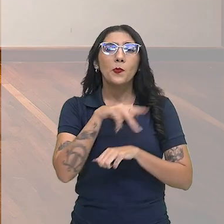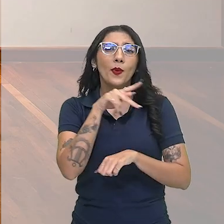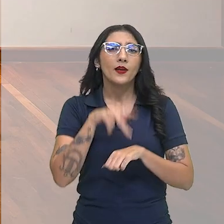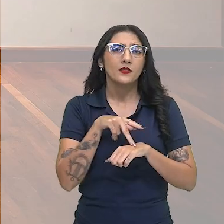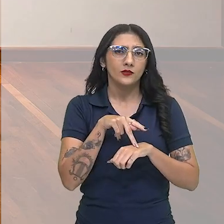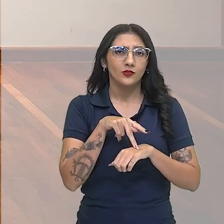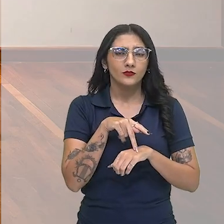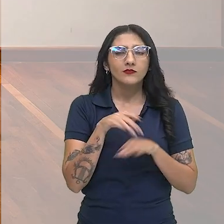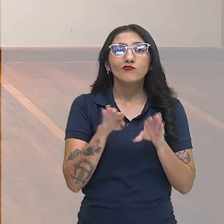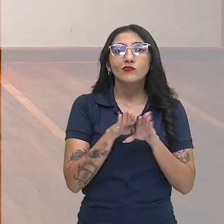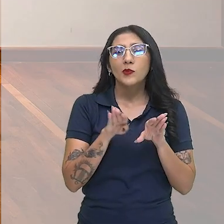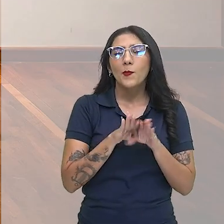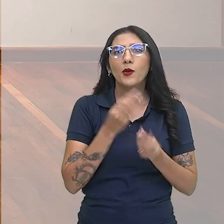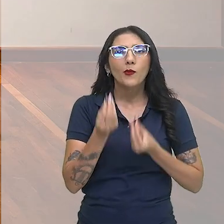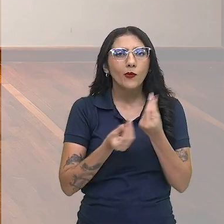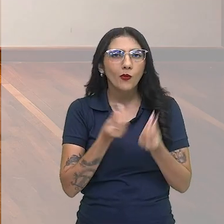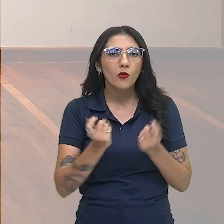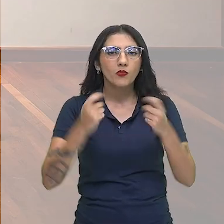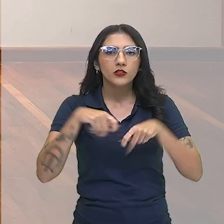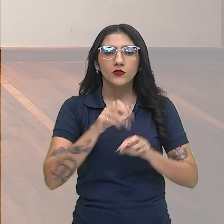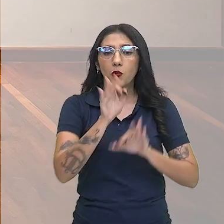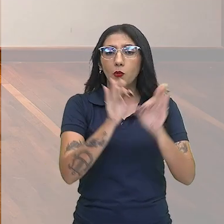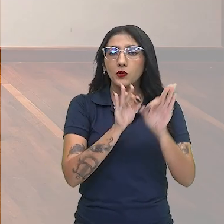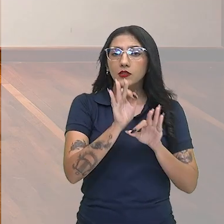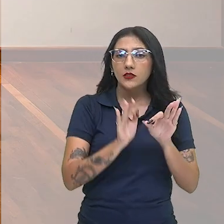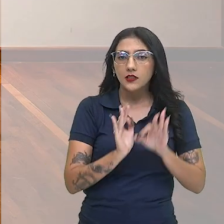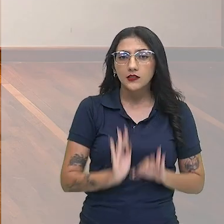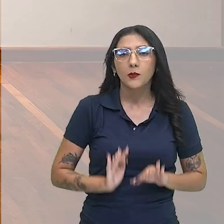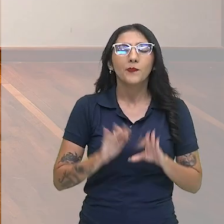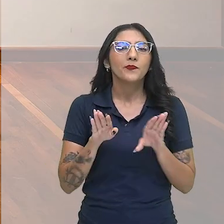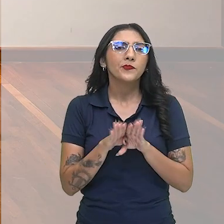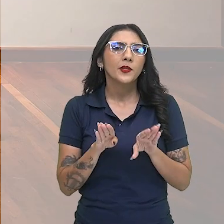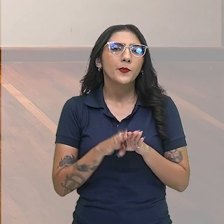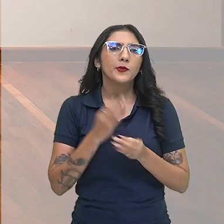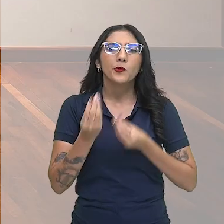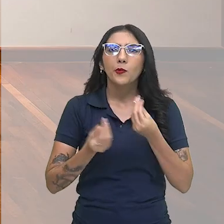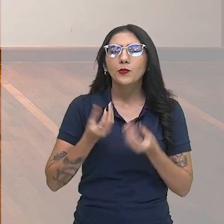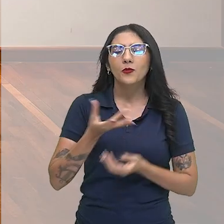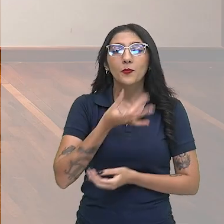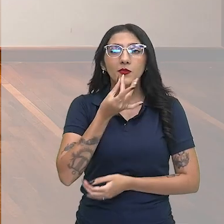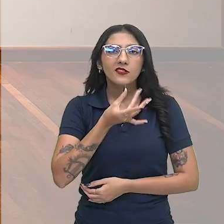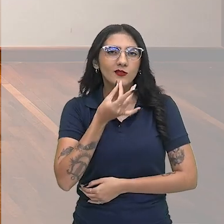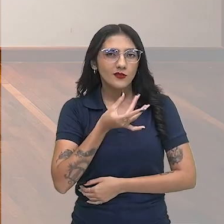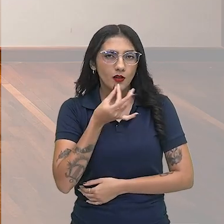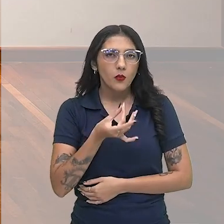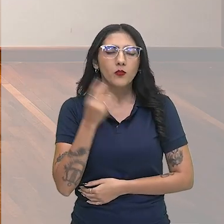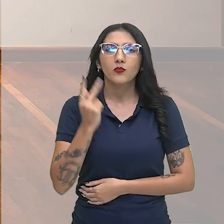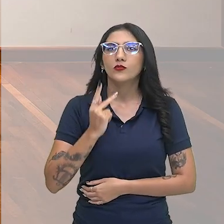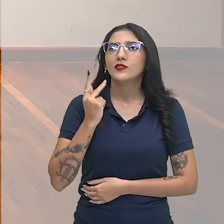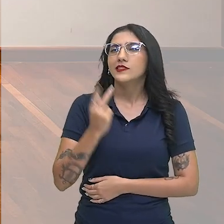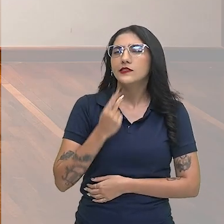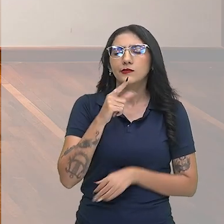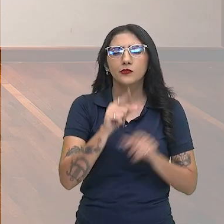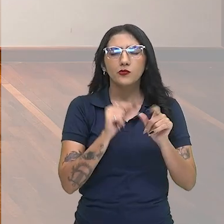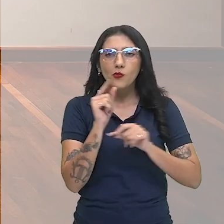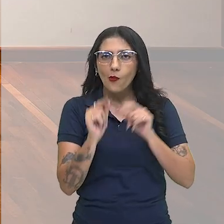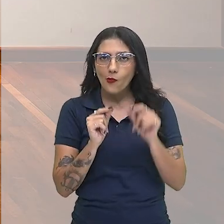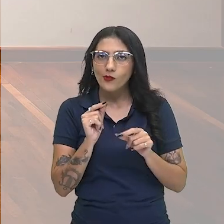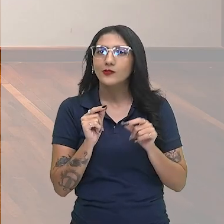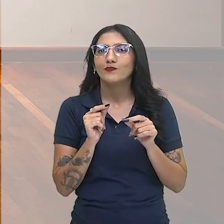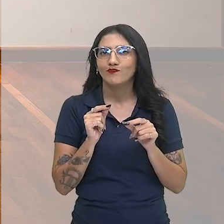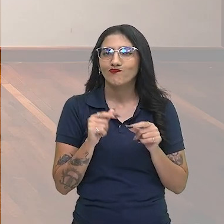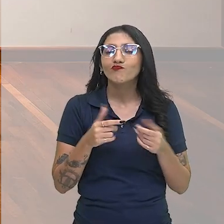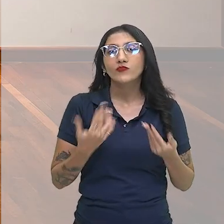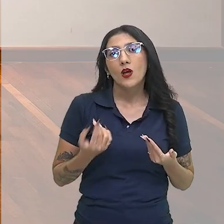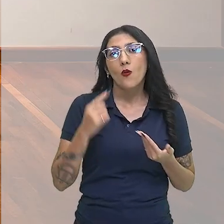suas formas de organização e os processos de tomada de decisões políticas. Então, a